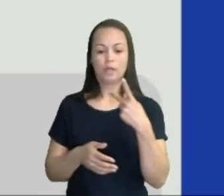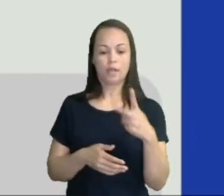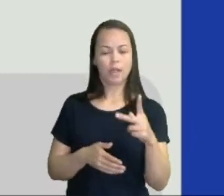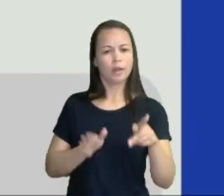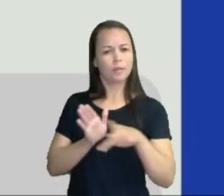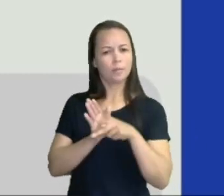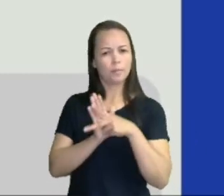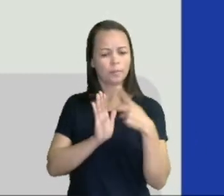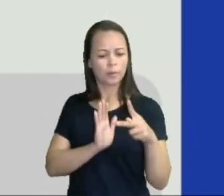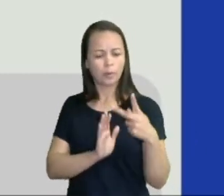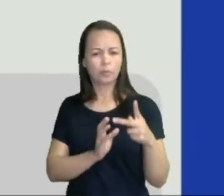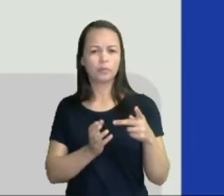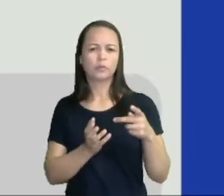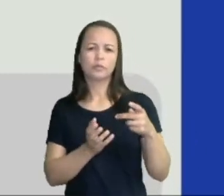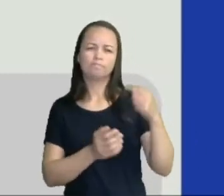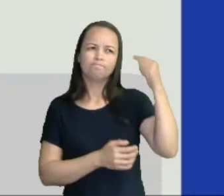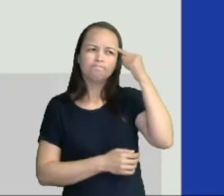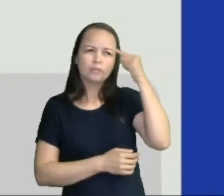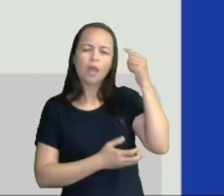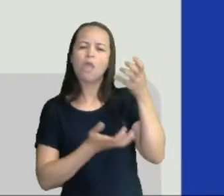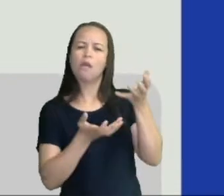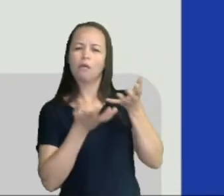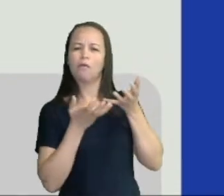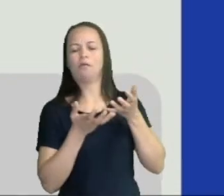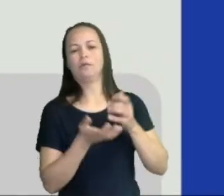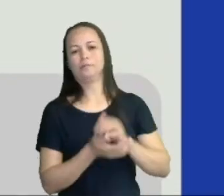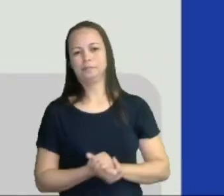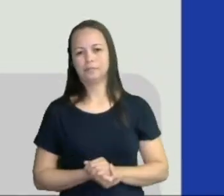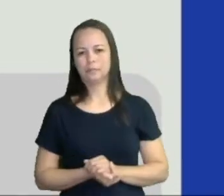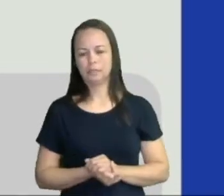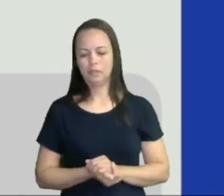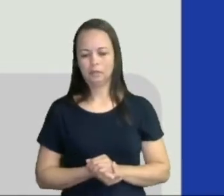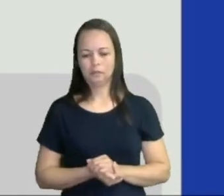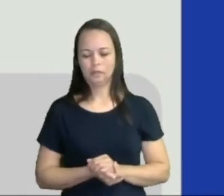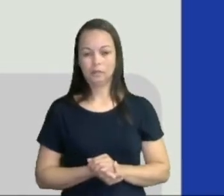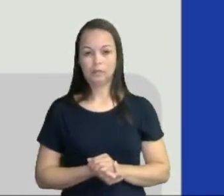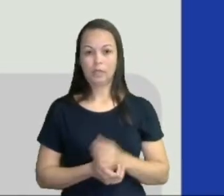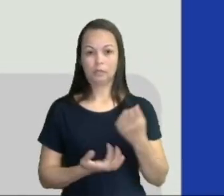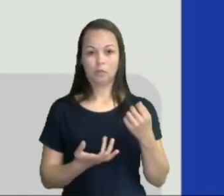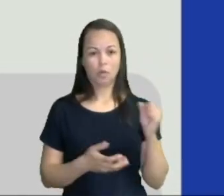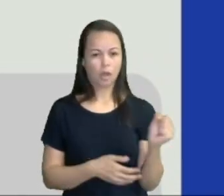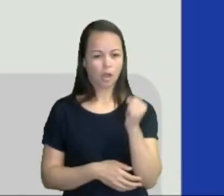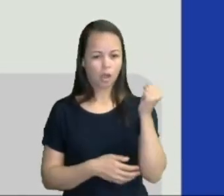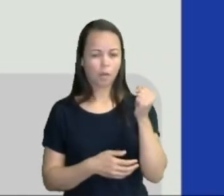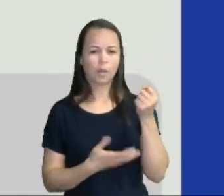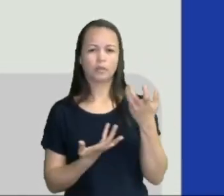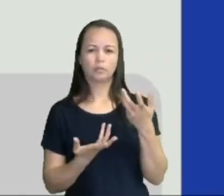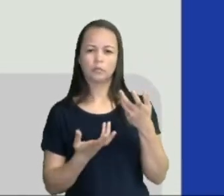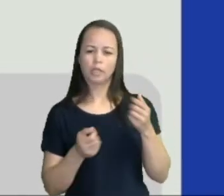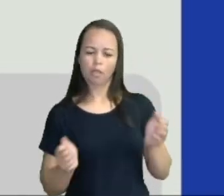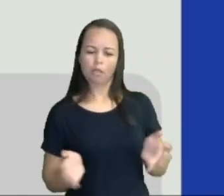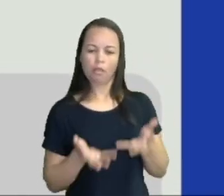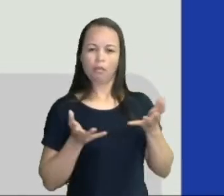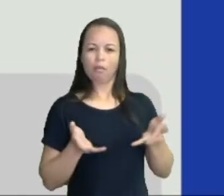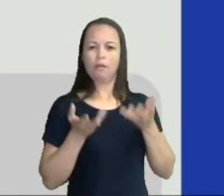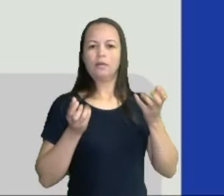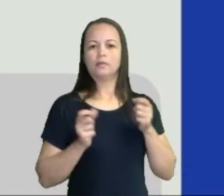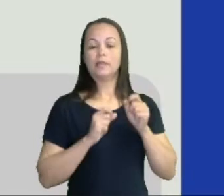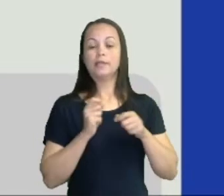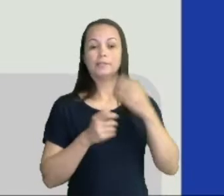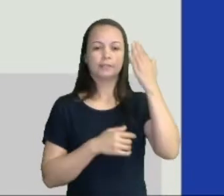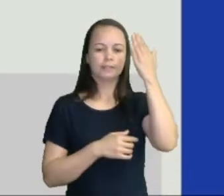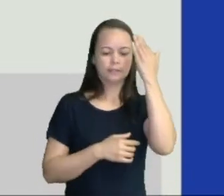tinha ideia do que queria. Então, nessa tomada de poder que ele tanto almejava, ele